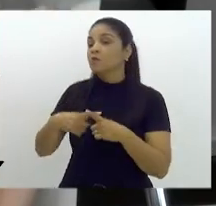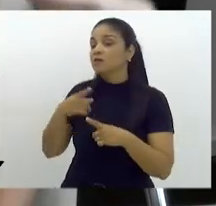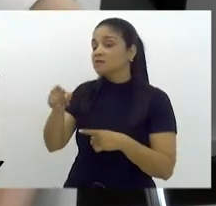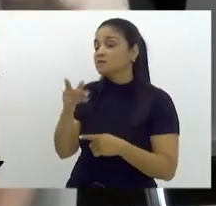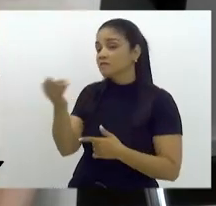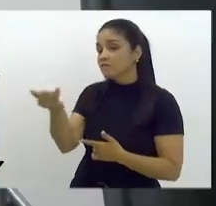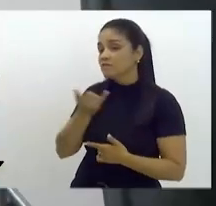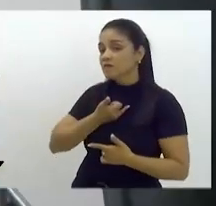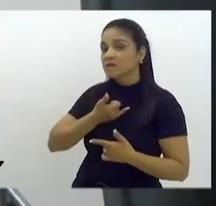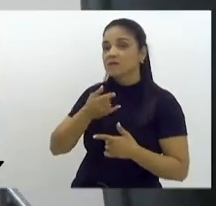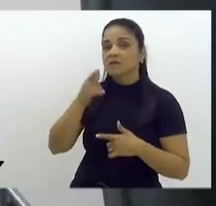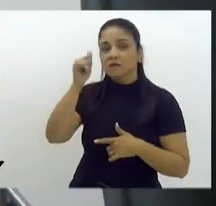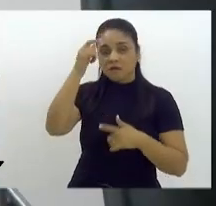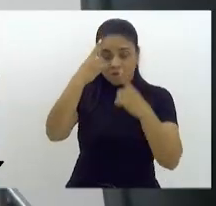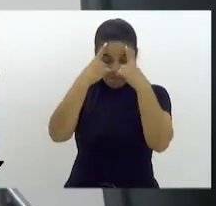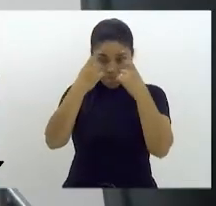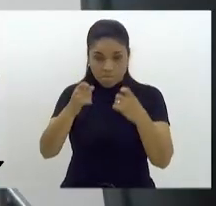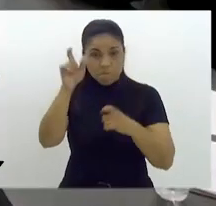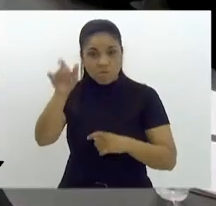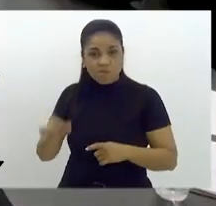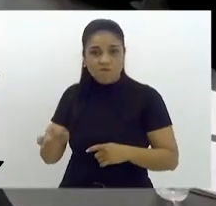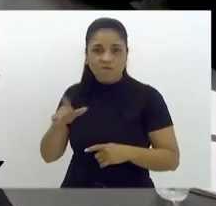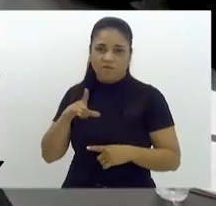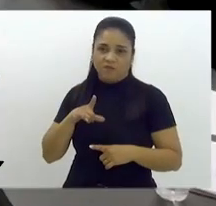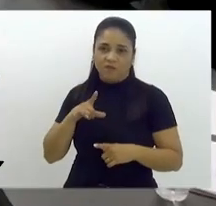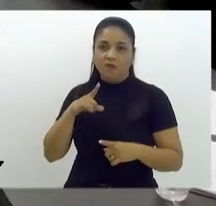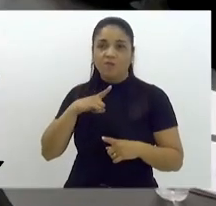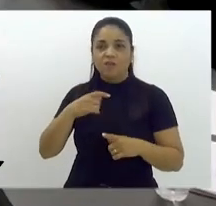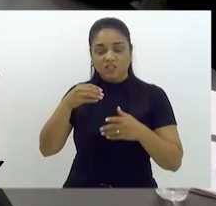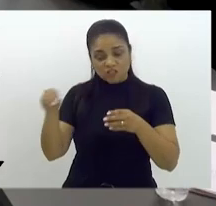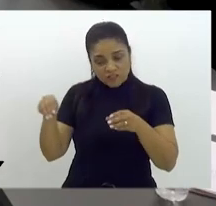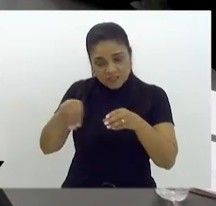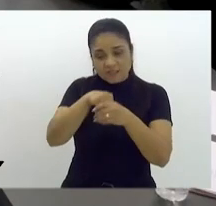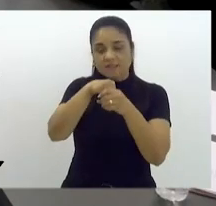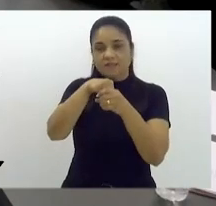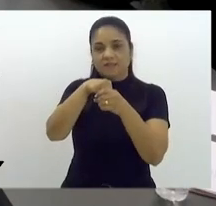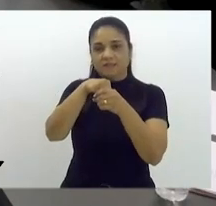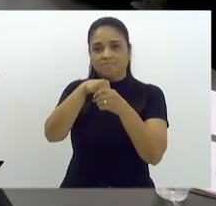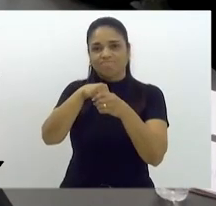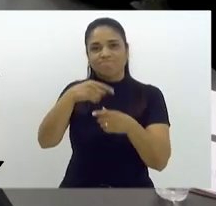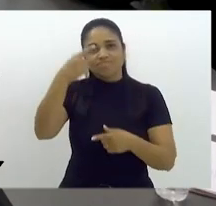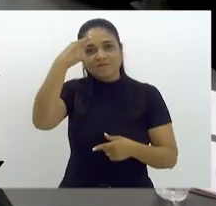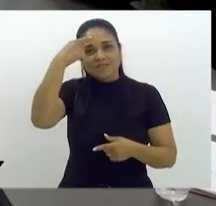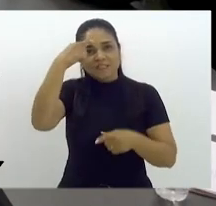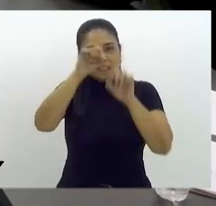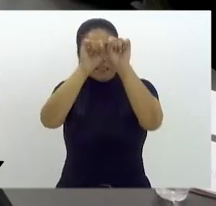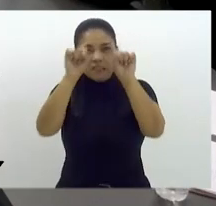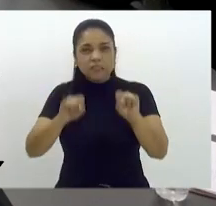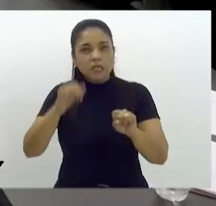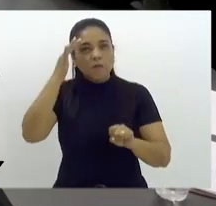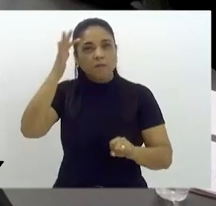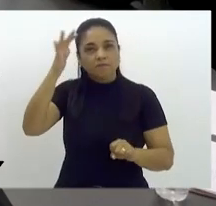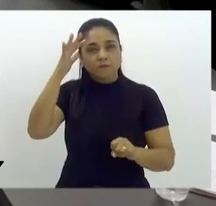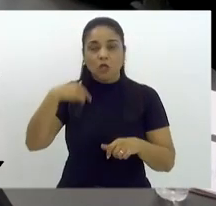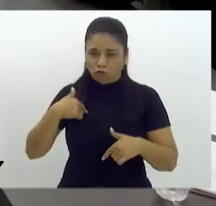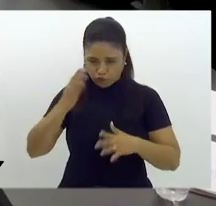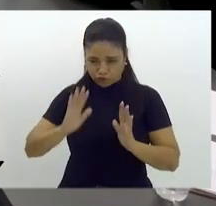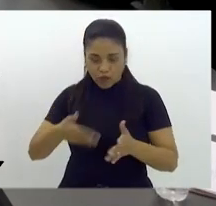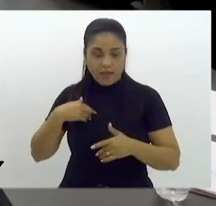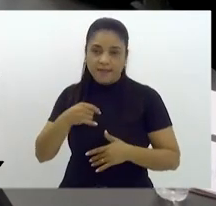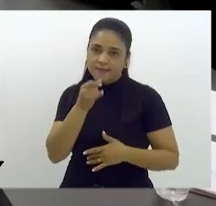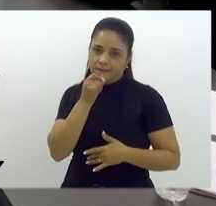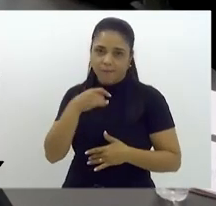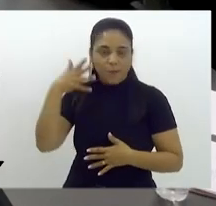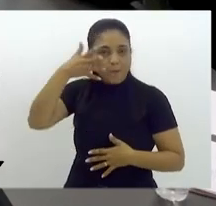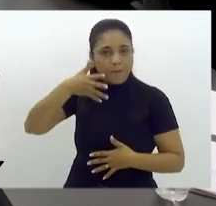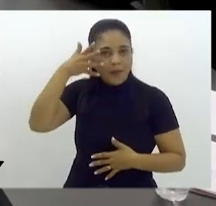nós estamos inseridas num sistema de pensamento ideológico também nós Eu já fui da palestra por exemplo fui dar uma palestra